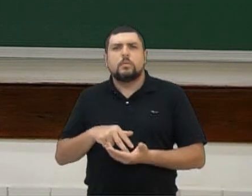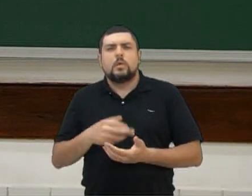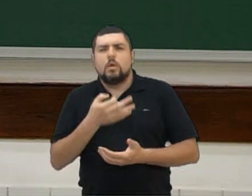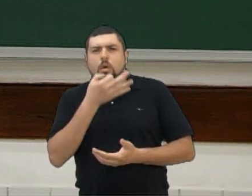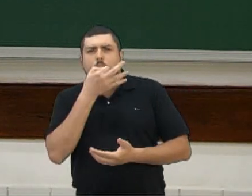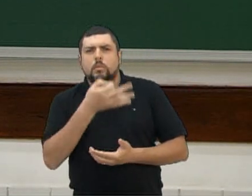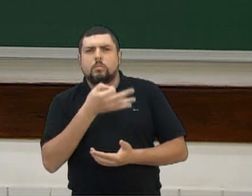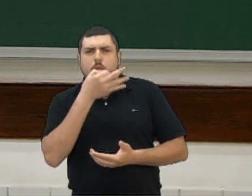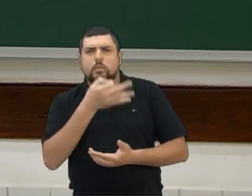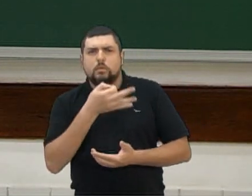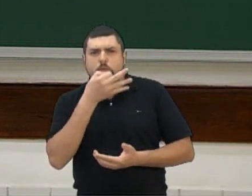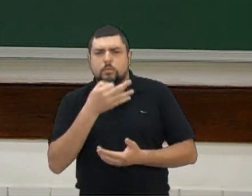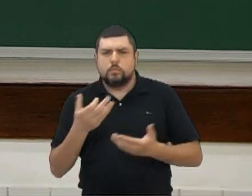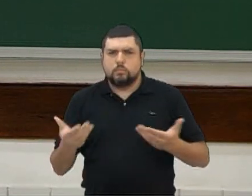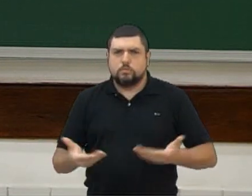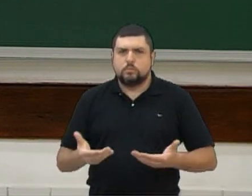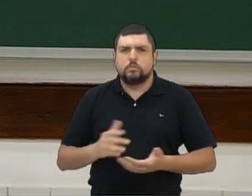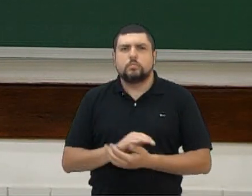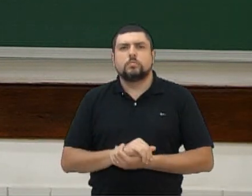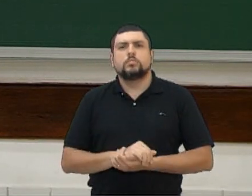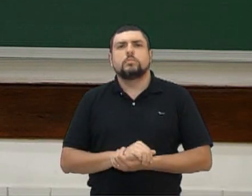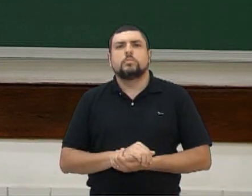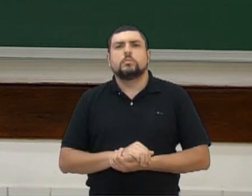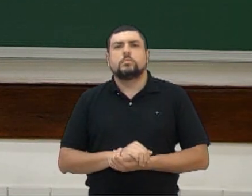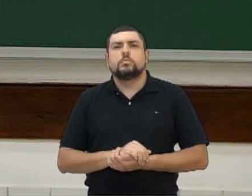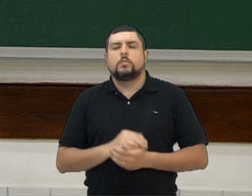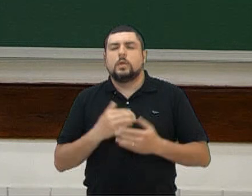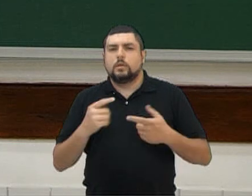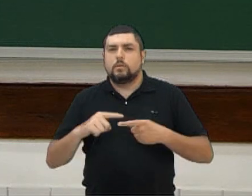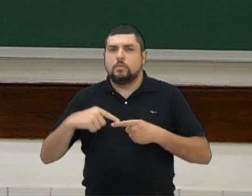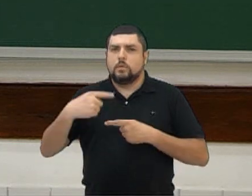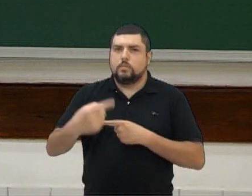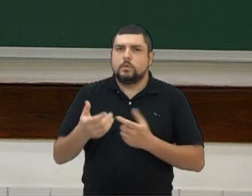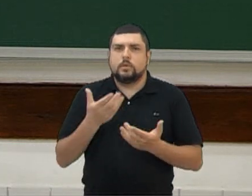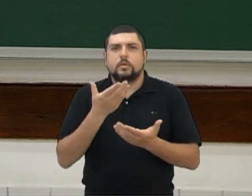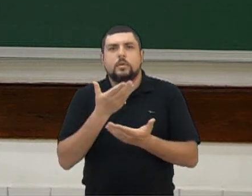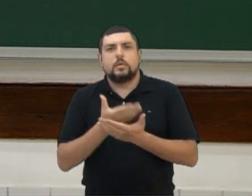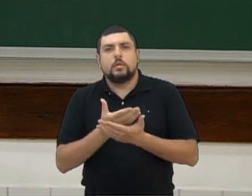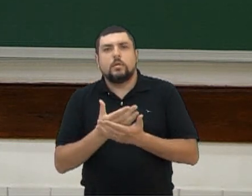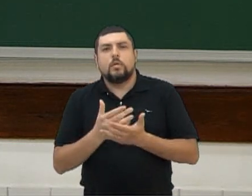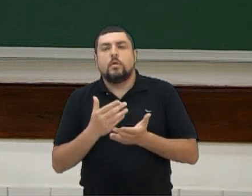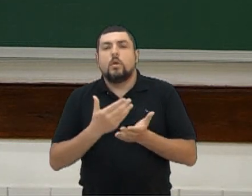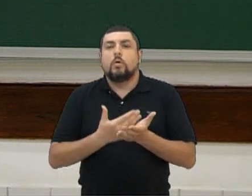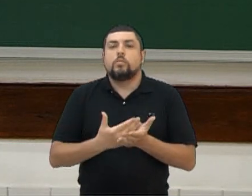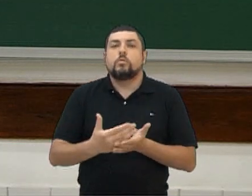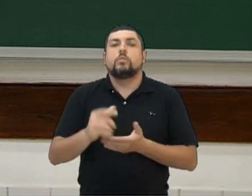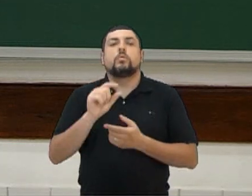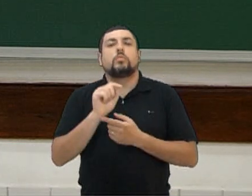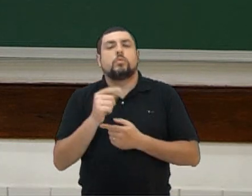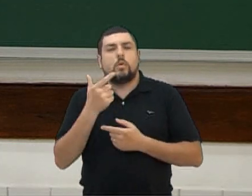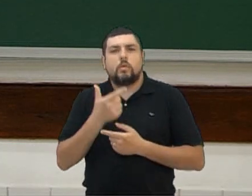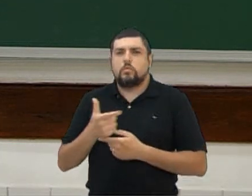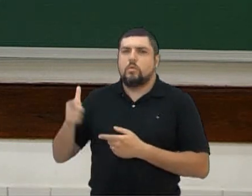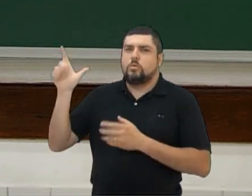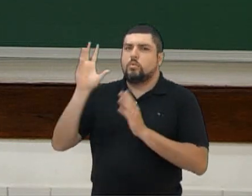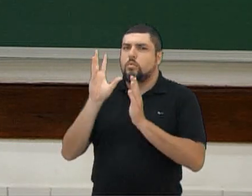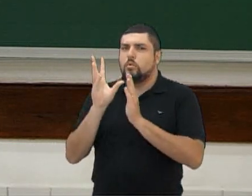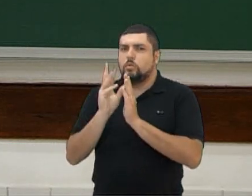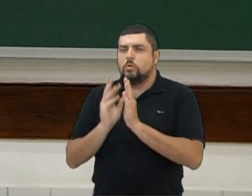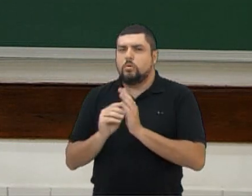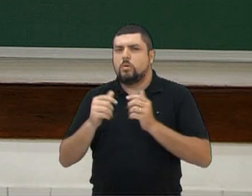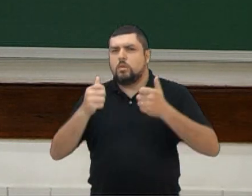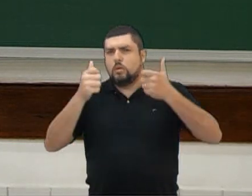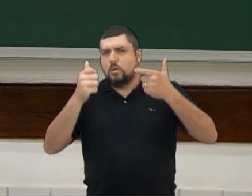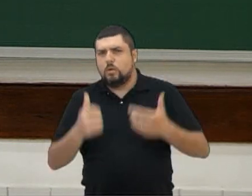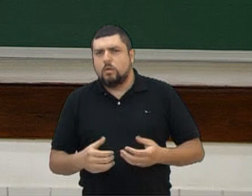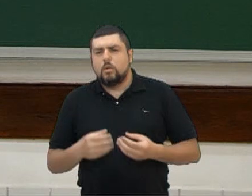que a gente está vivendo. Então, na próxima aula, a gente vai iniciar uma série de outros conteúdos que a gente vai falar dos